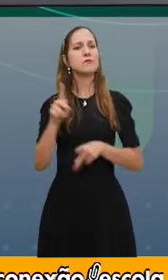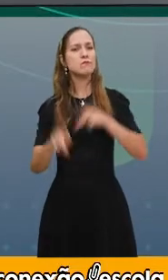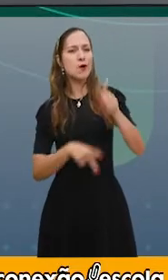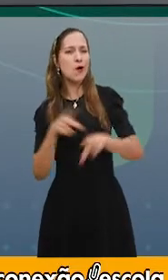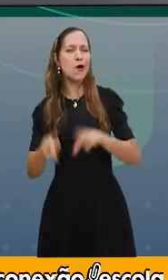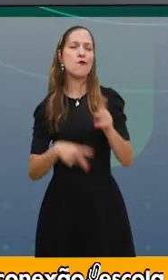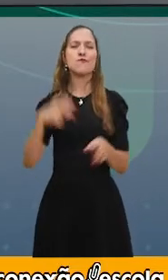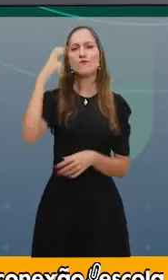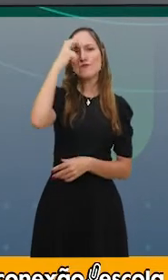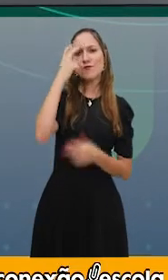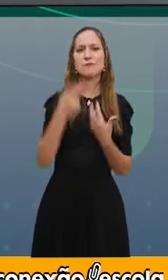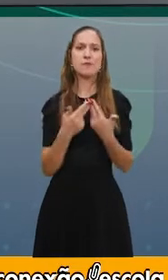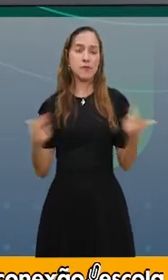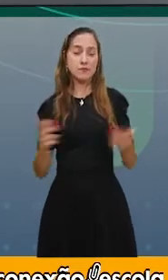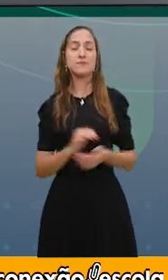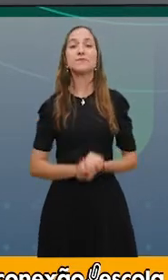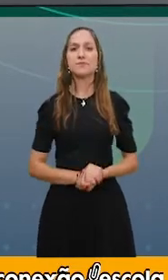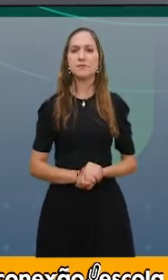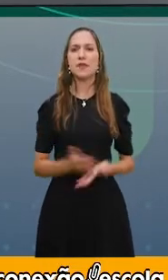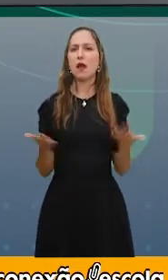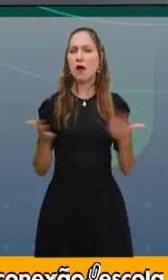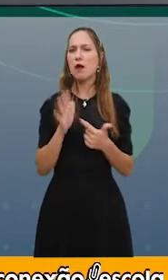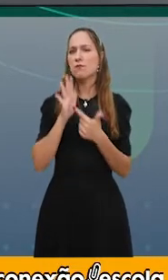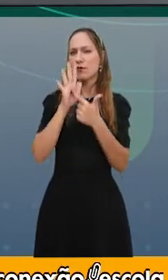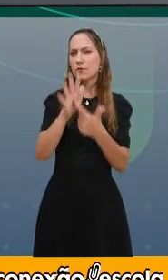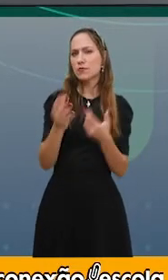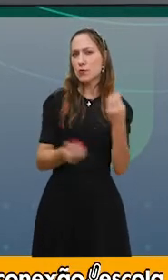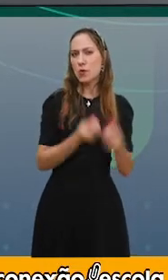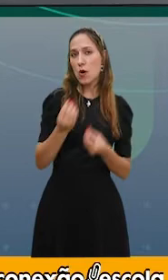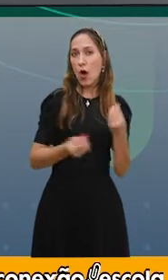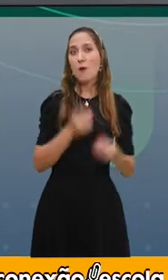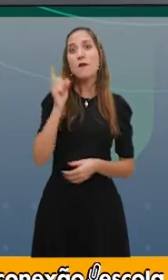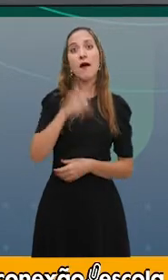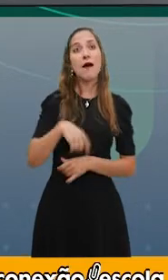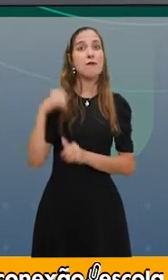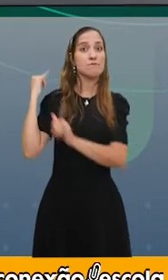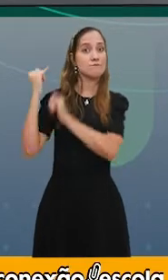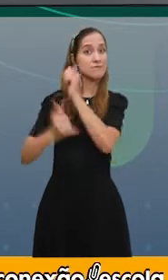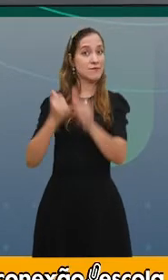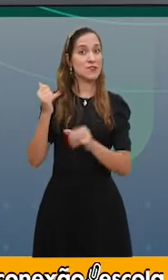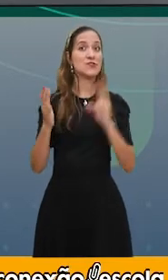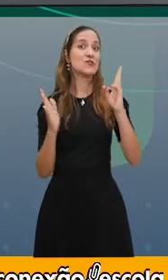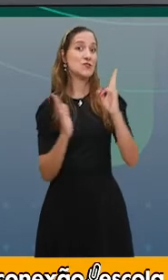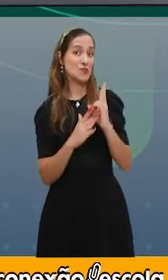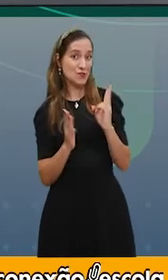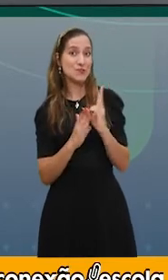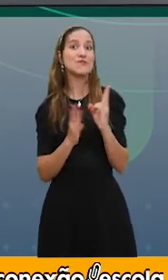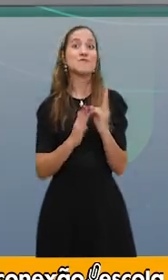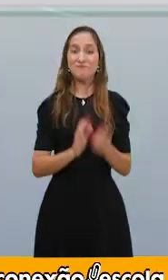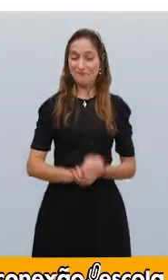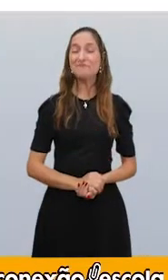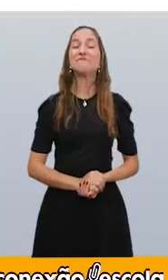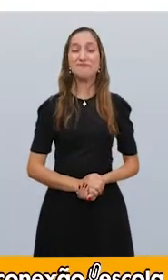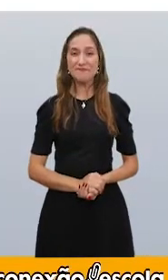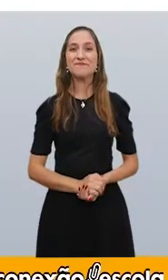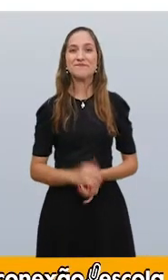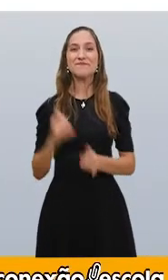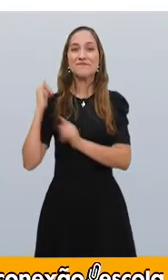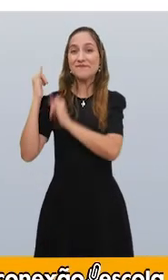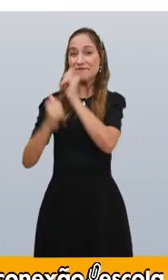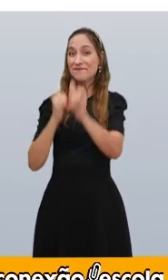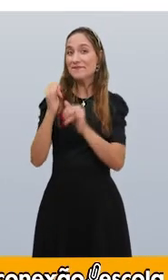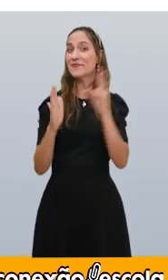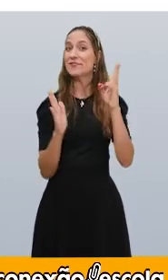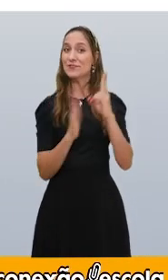Vamos explorar agora e conhecer sobre as lendas indígenas. Olha só, as lendas